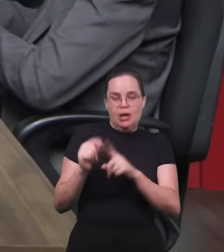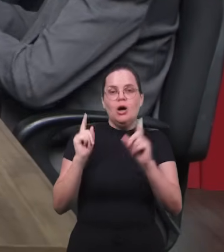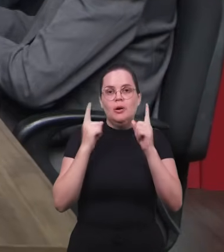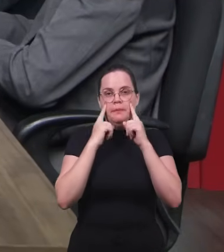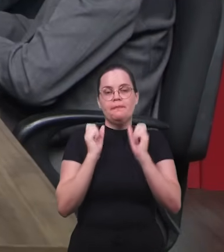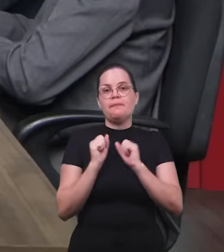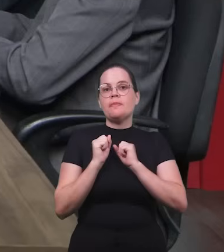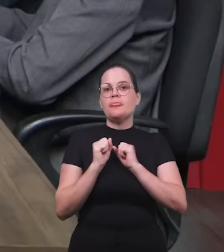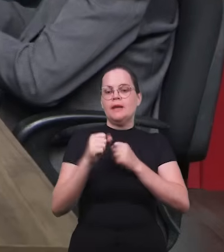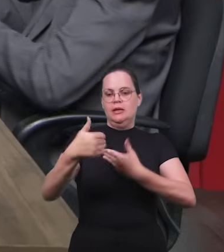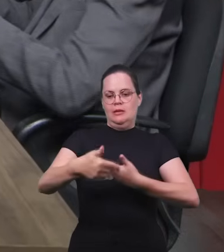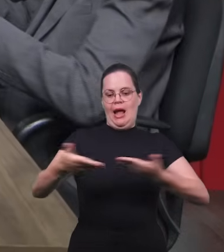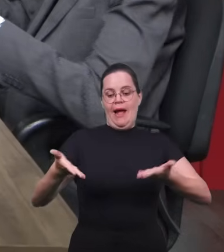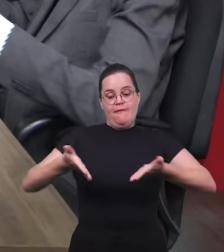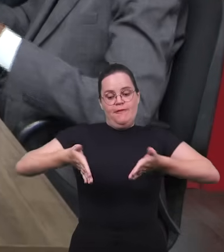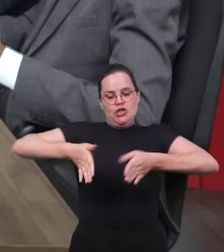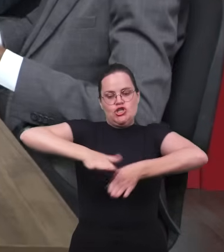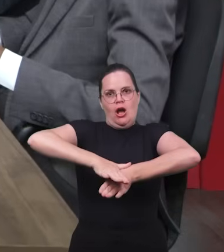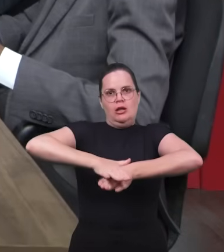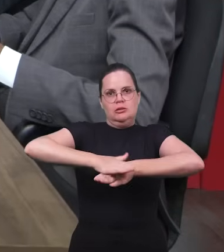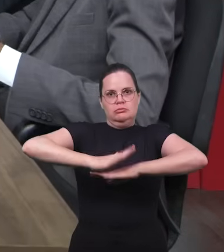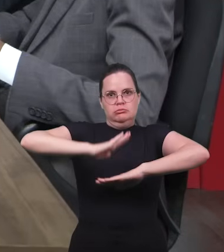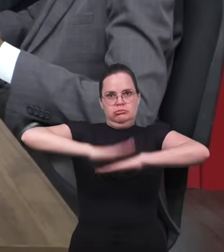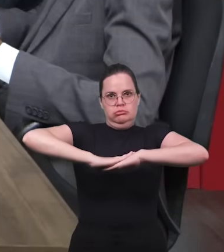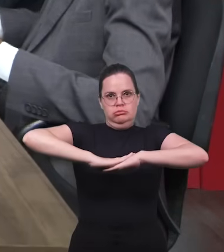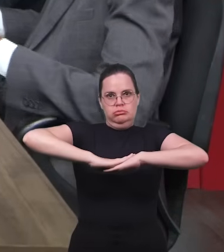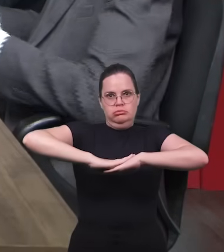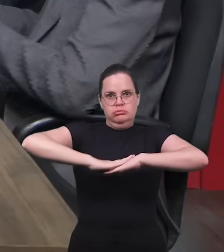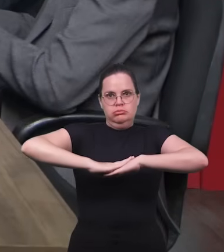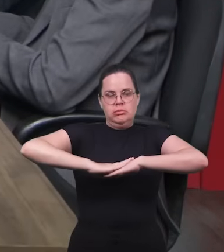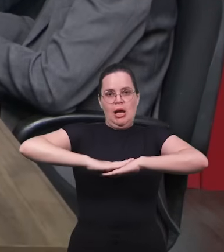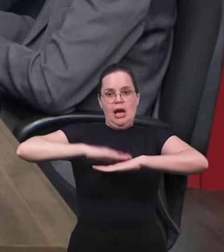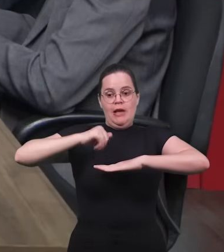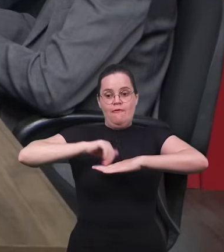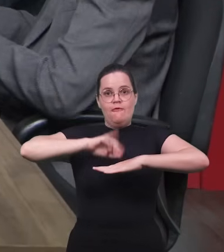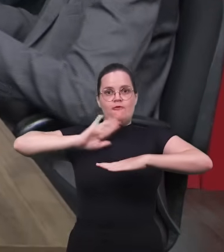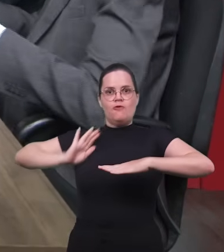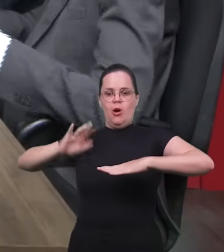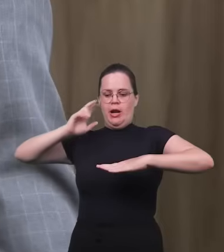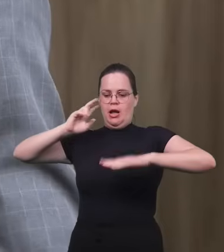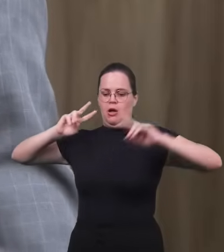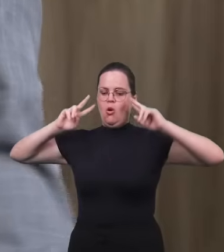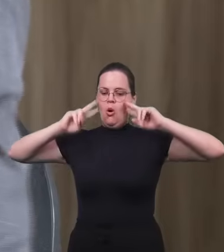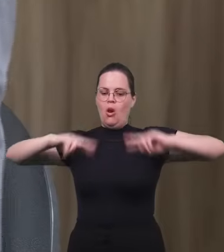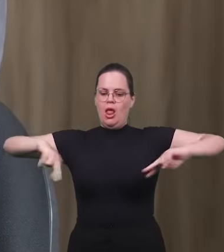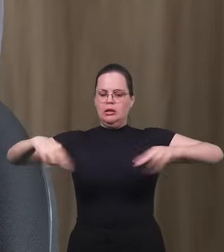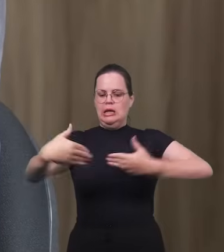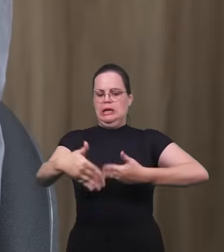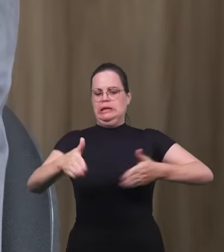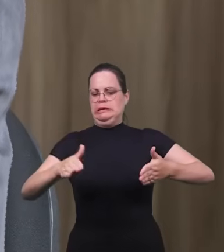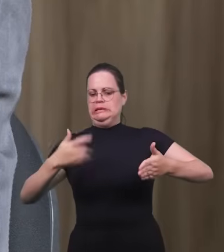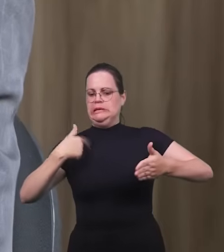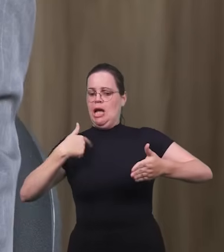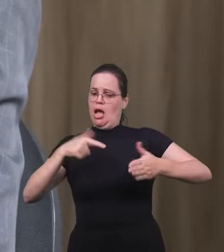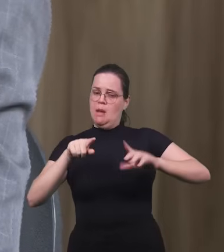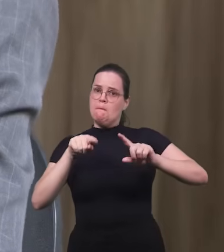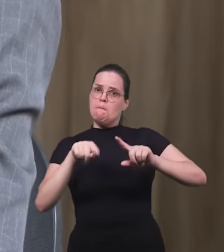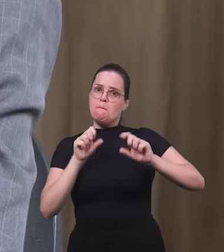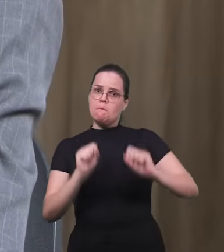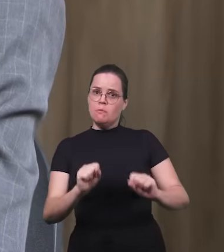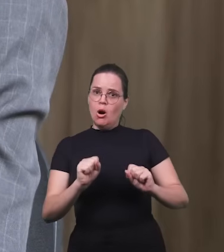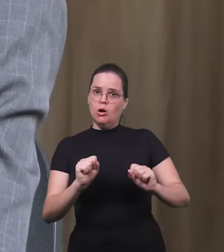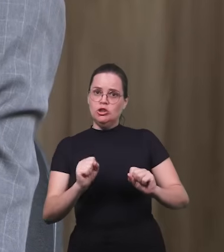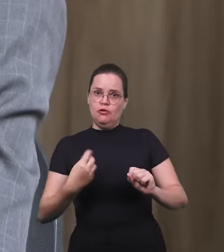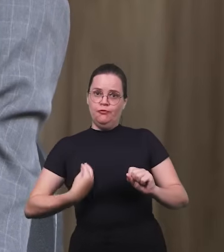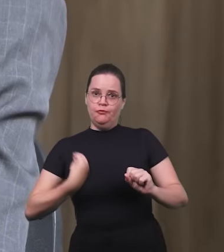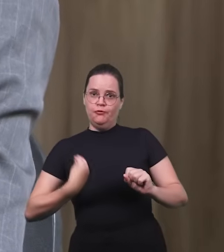estar vivo e também pode estar morto. Mas você pode pensar, mas como assim? Ele pode estar vivo, ele pode estar morto, né? Aí vem essa